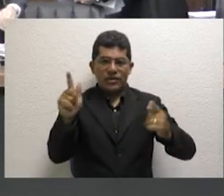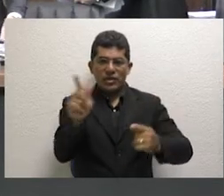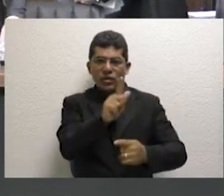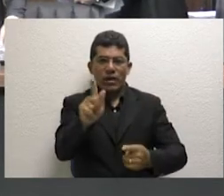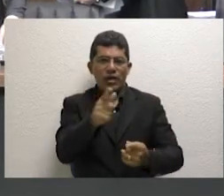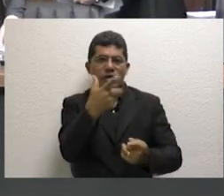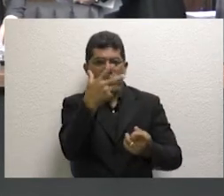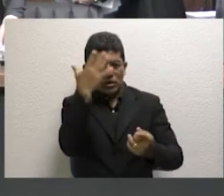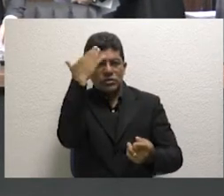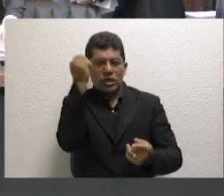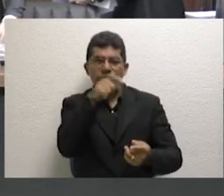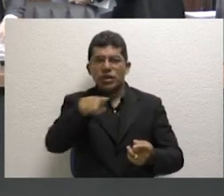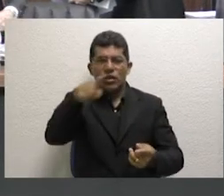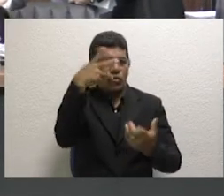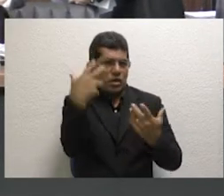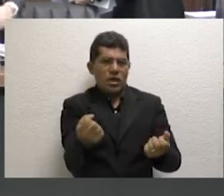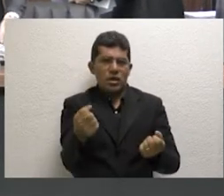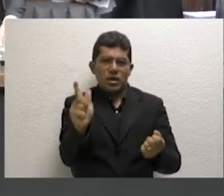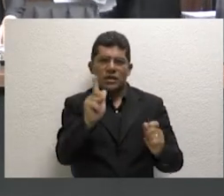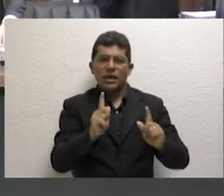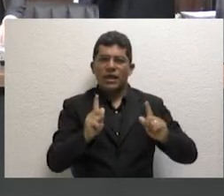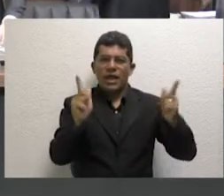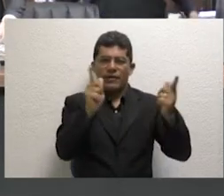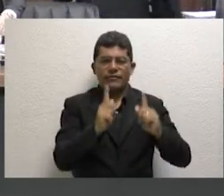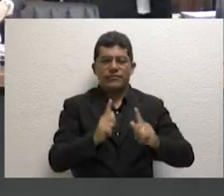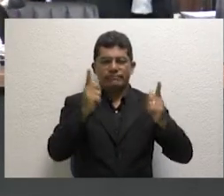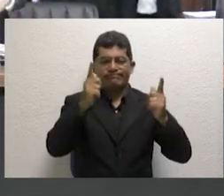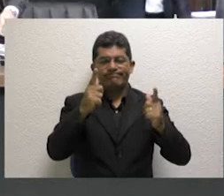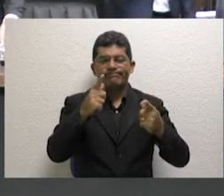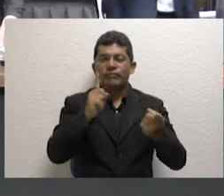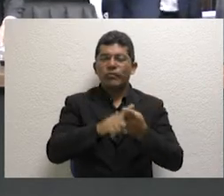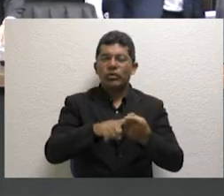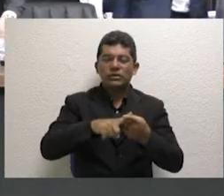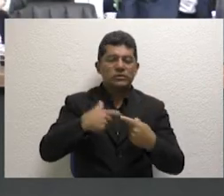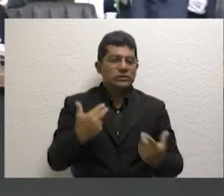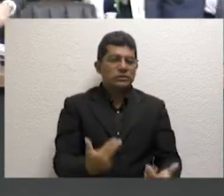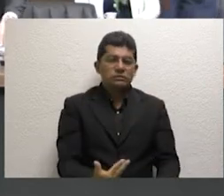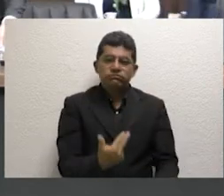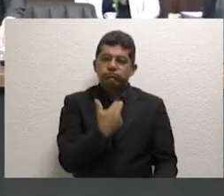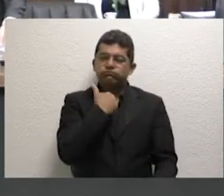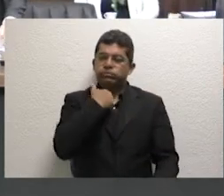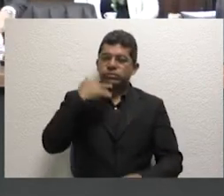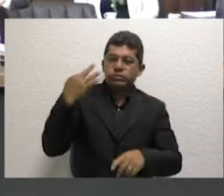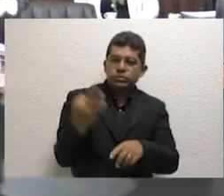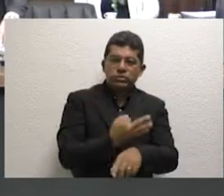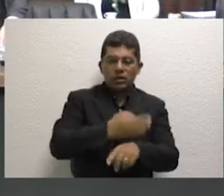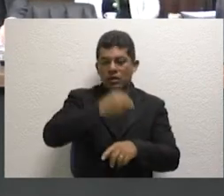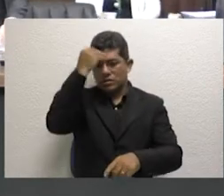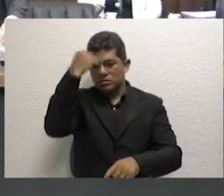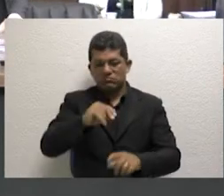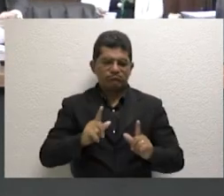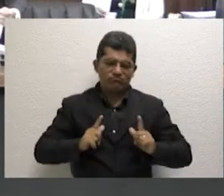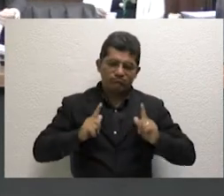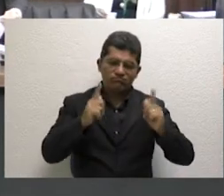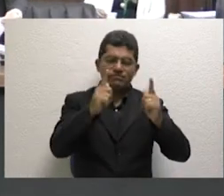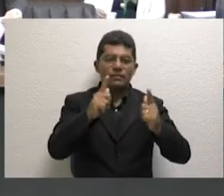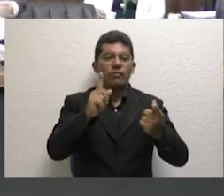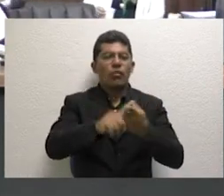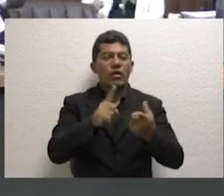se quer é o último estágio quando não se tem o acordo da negociação então queremos aí